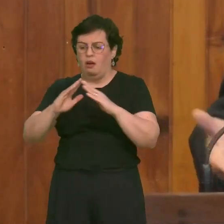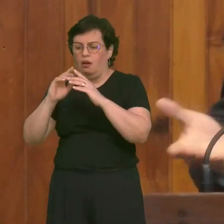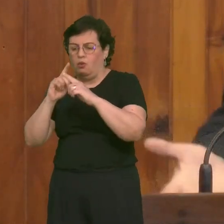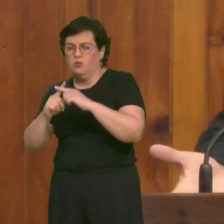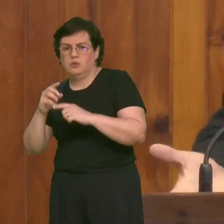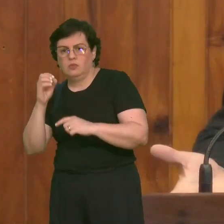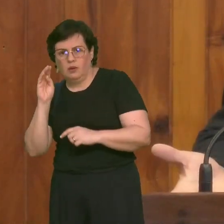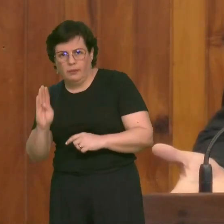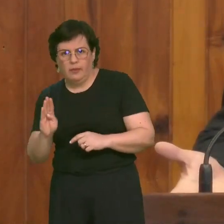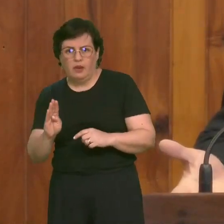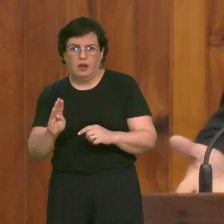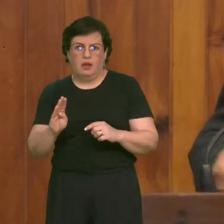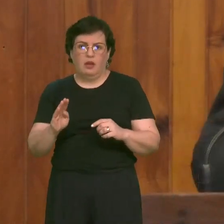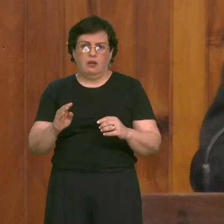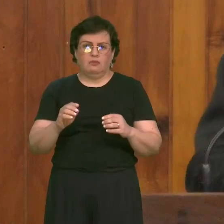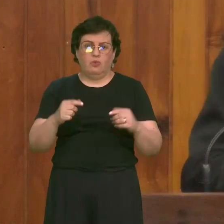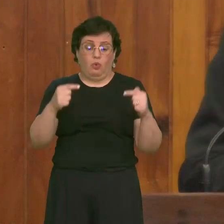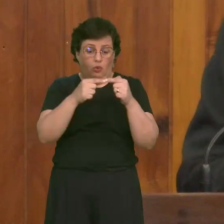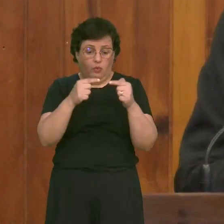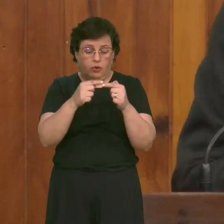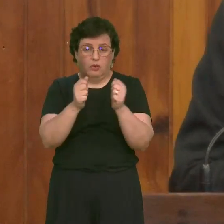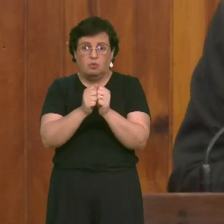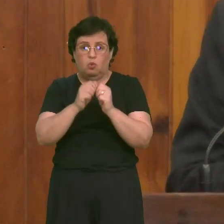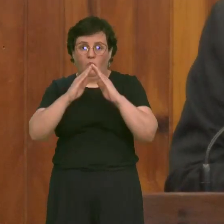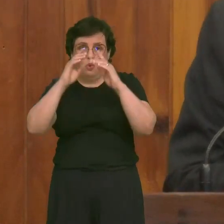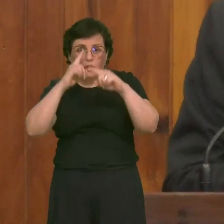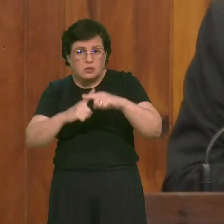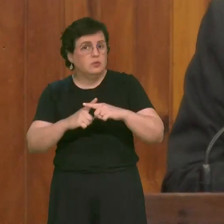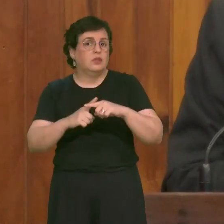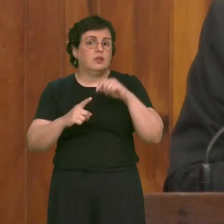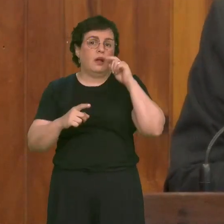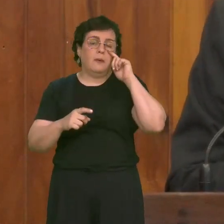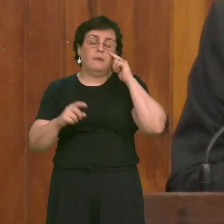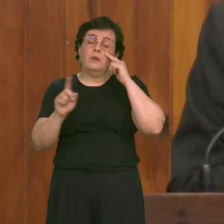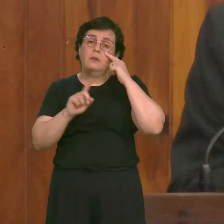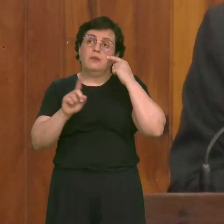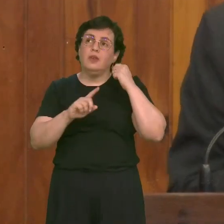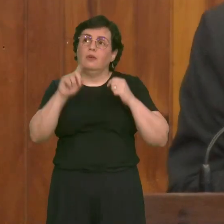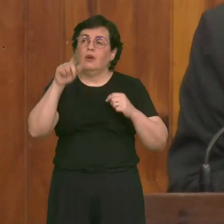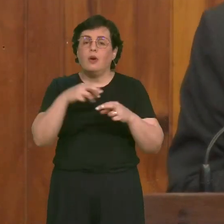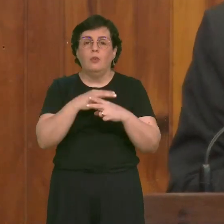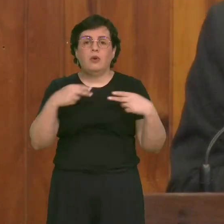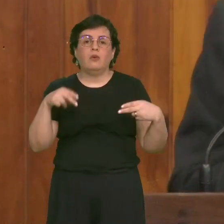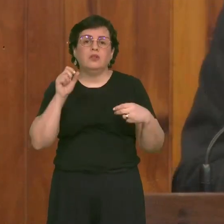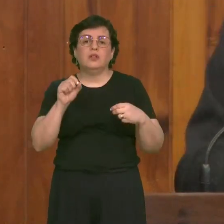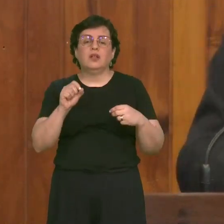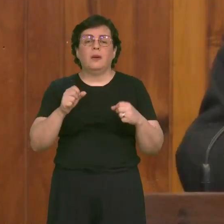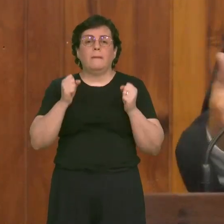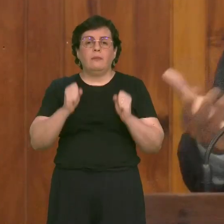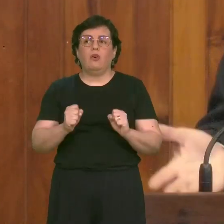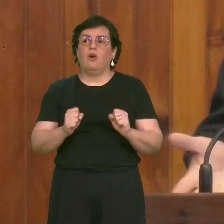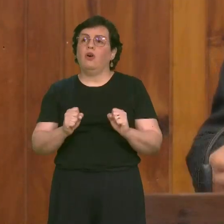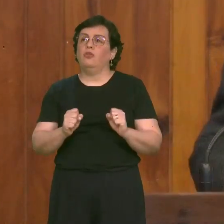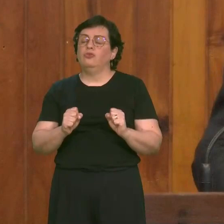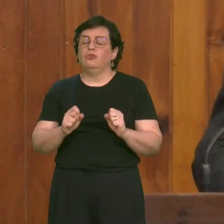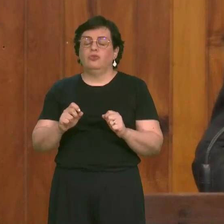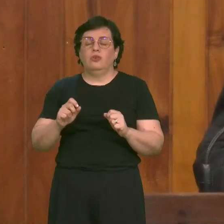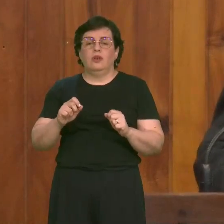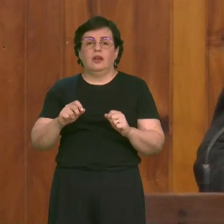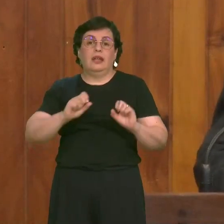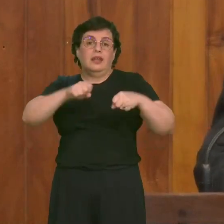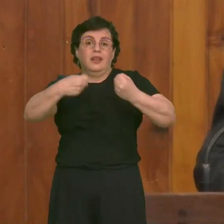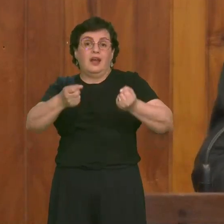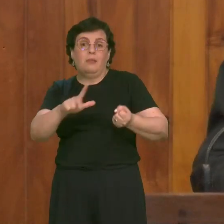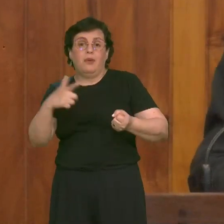estabelecidos com os hospitais Então não é algo não é algo que se possa delegar a um terceiro e